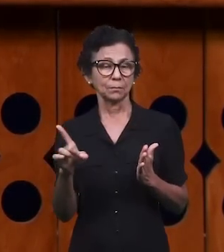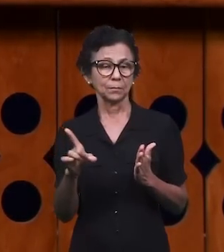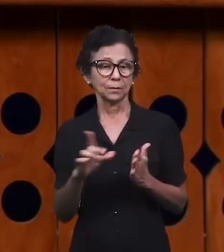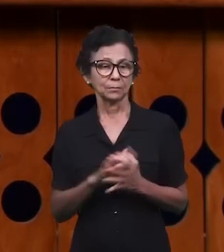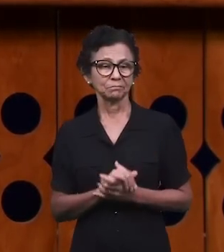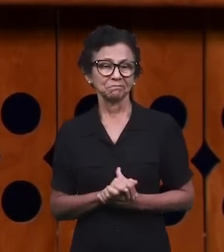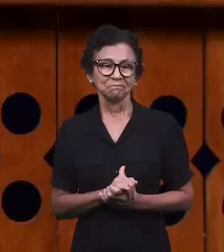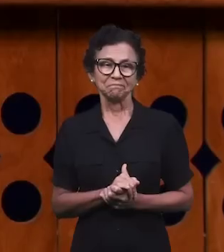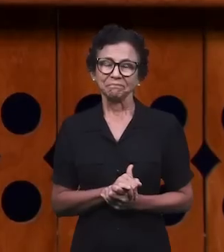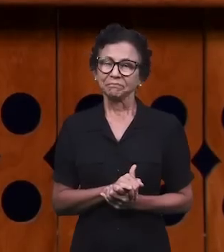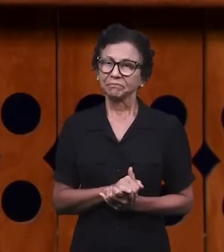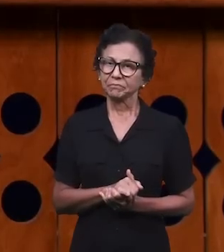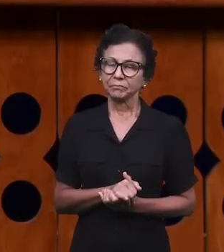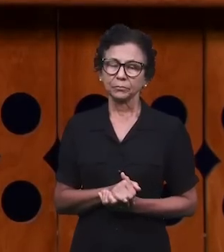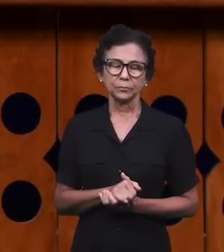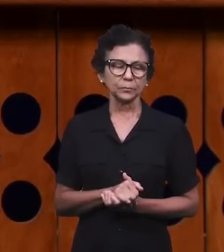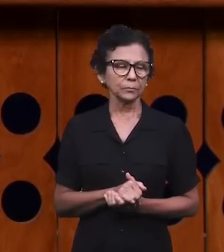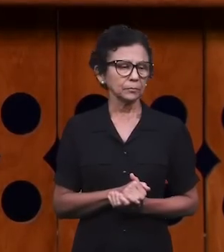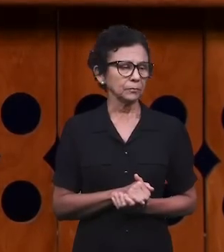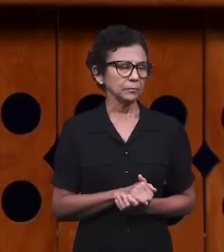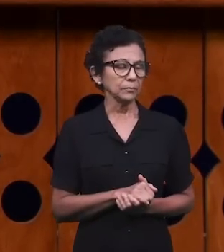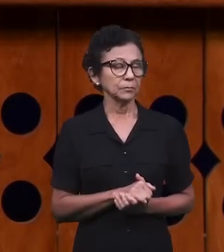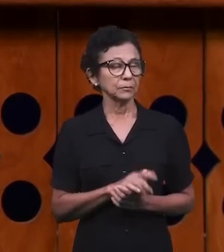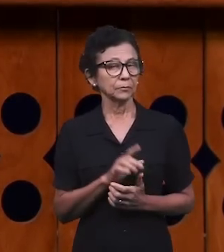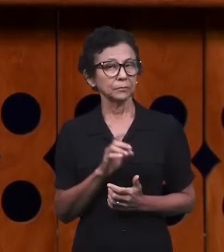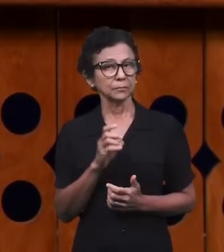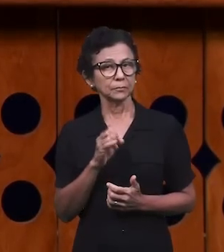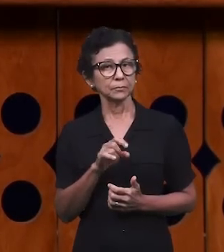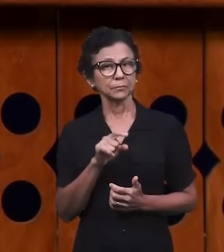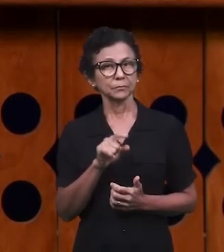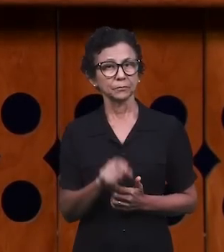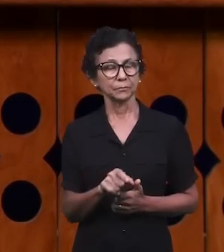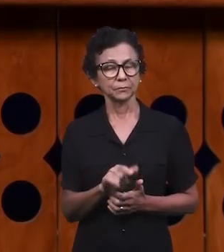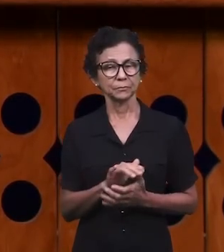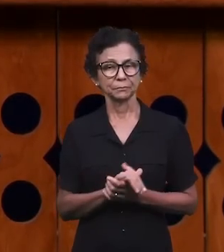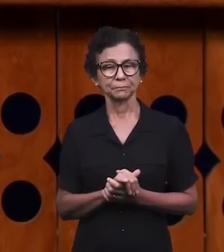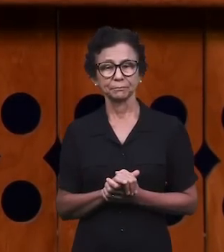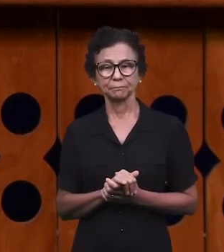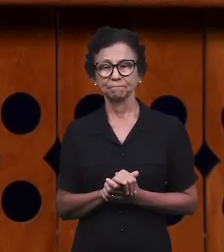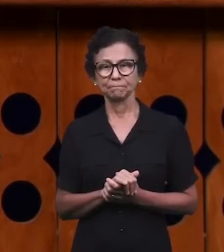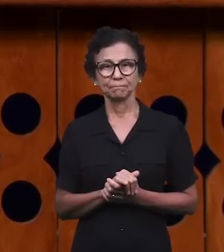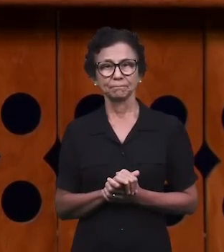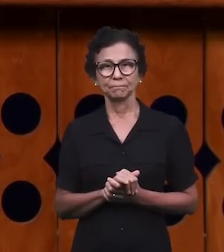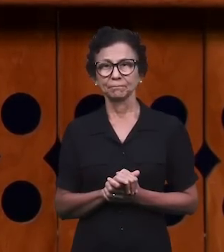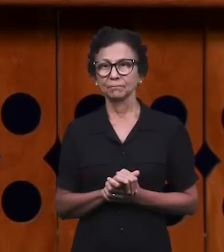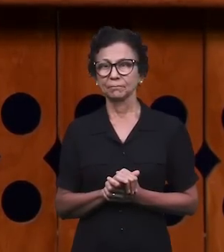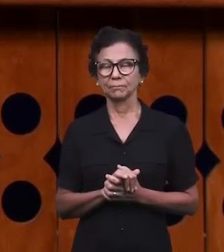o Espírito Santo está falando nessa hora para você,